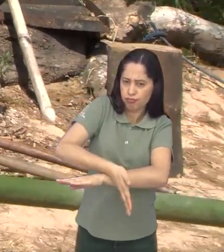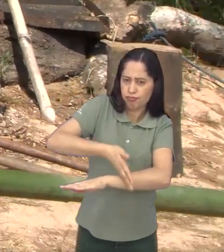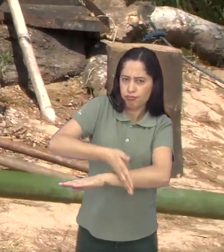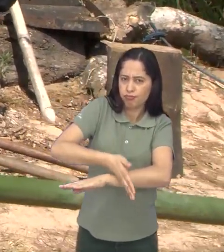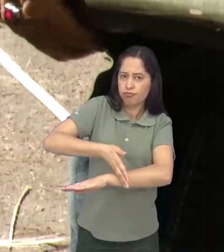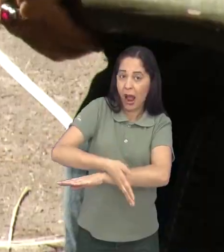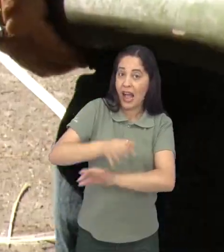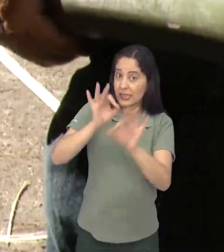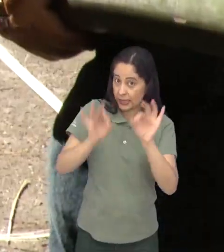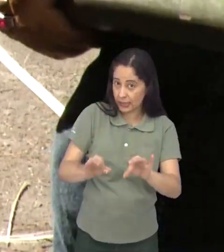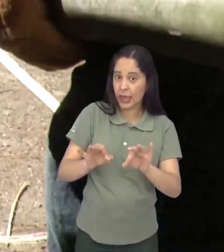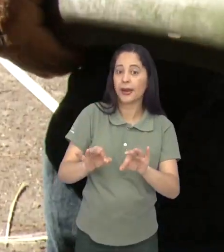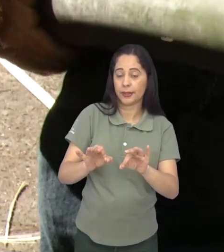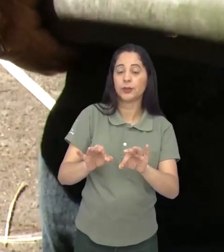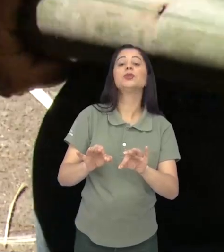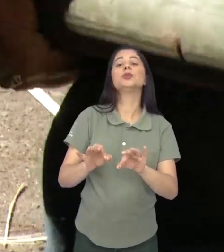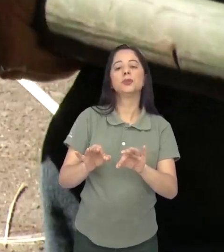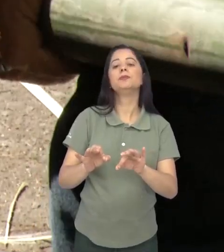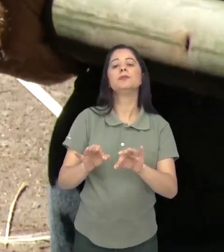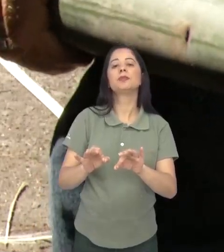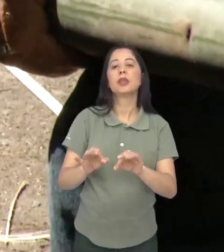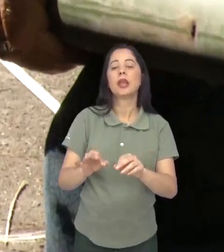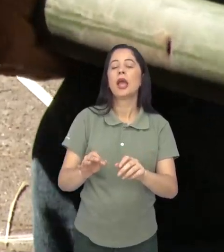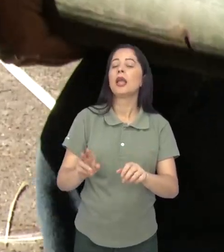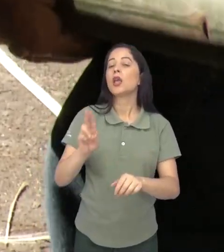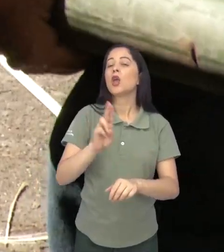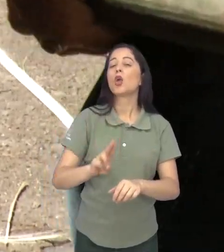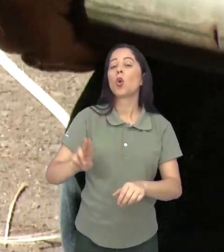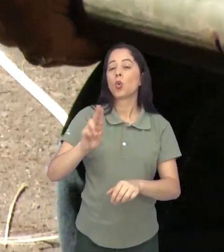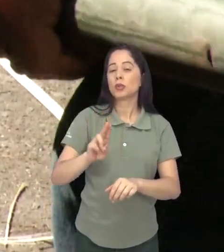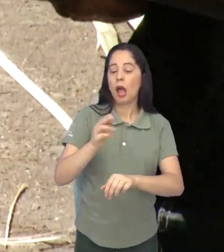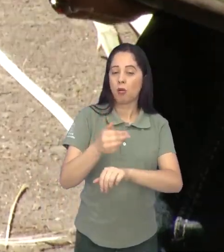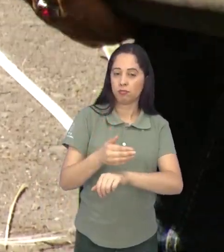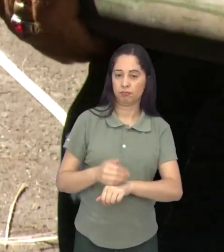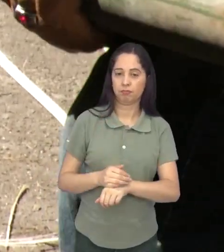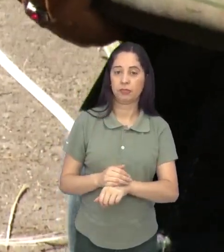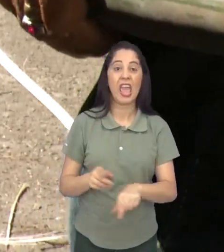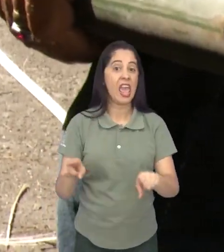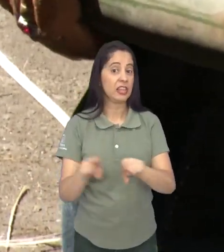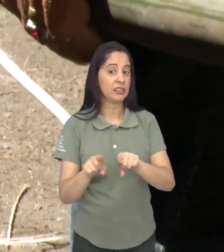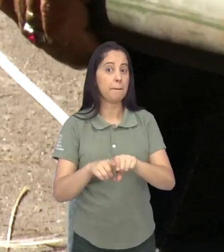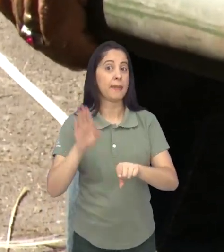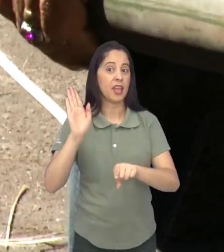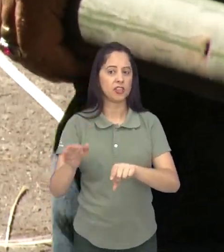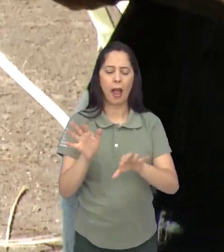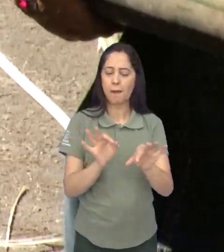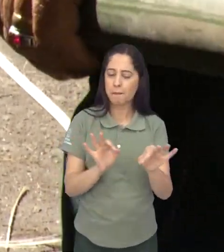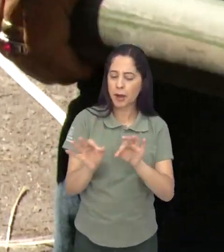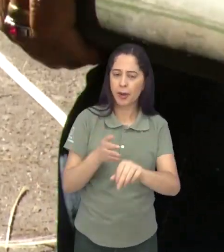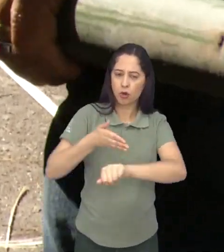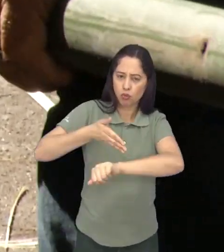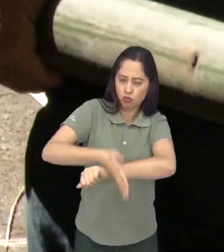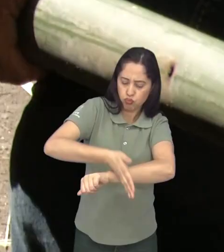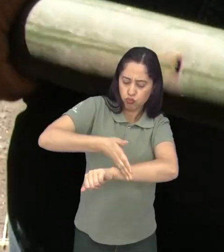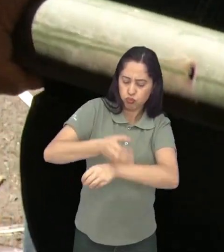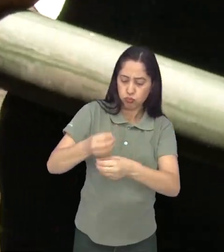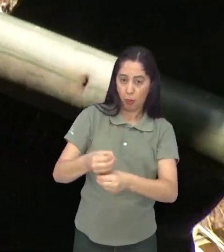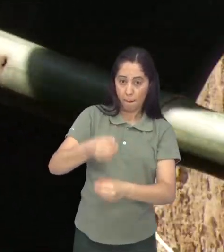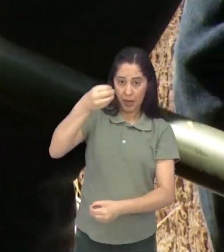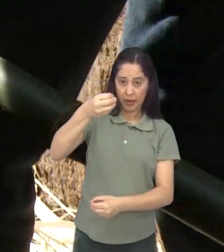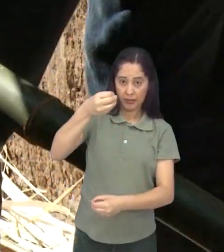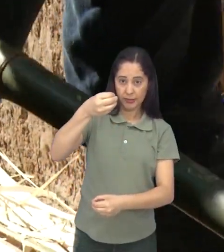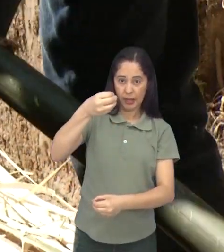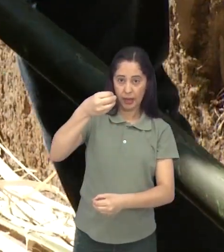e cortou os gomos do bambu, uma parte utilizável entre os nós. Também cortou esse gomo